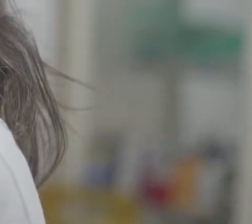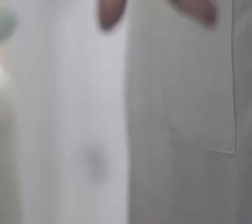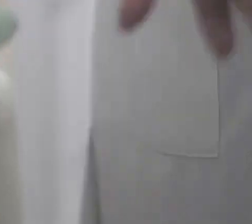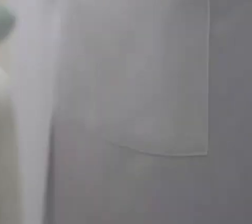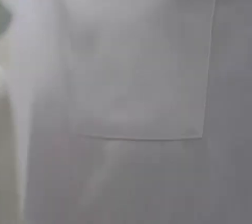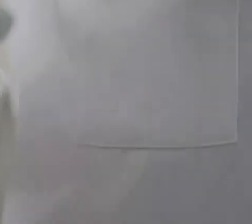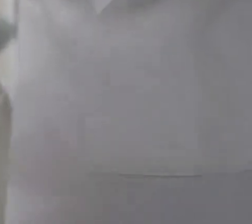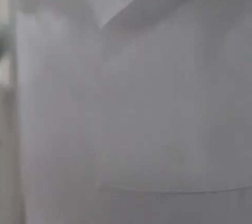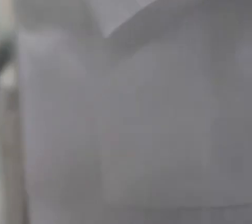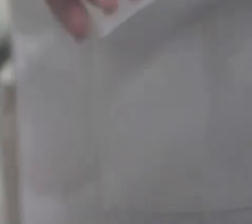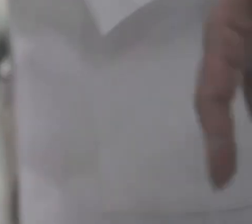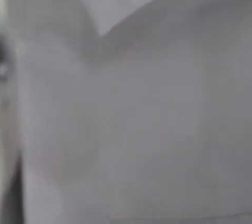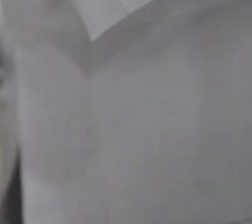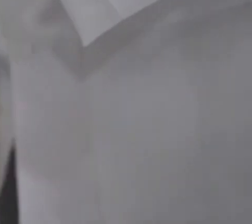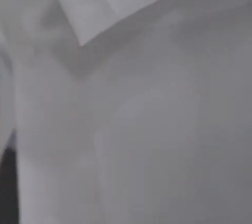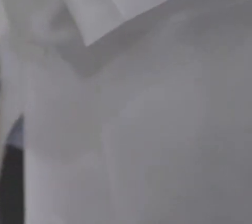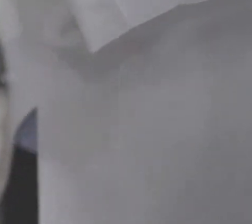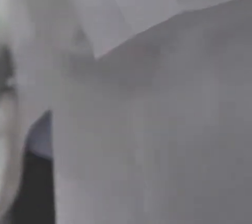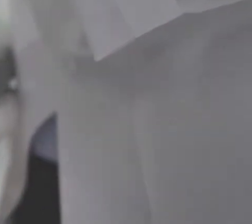agora está bem.